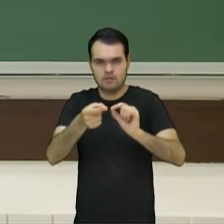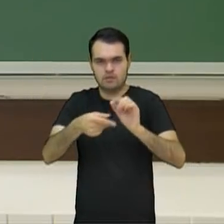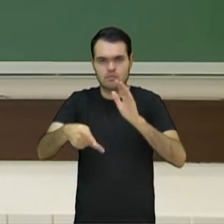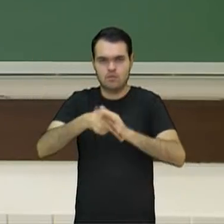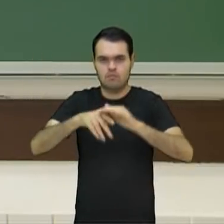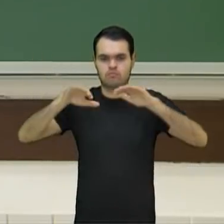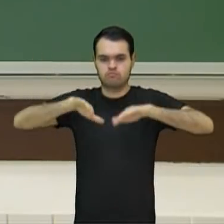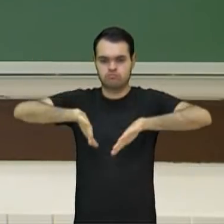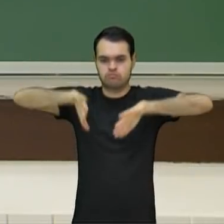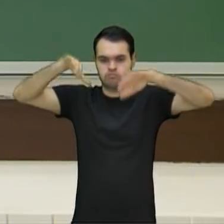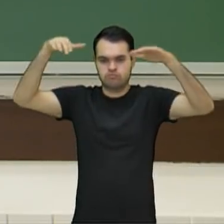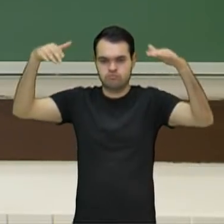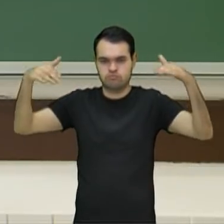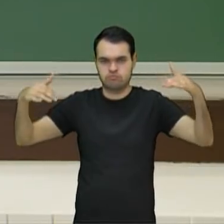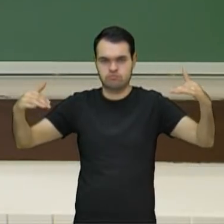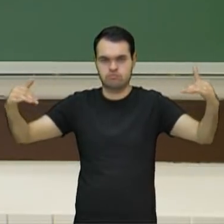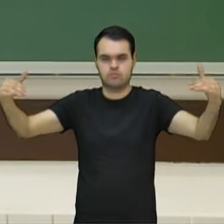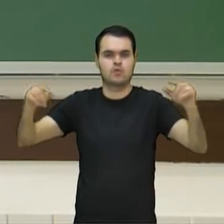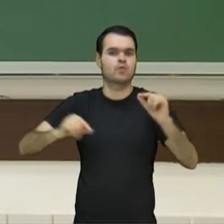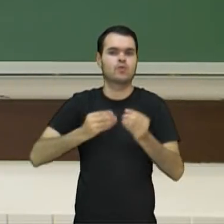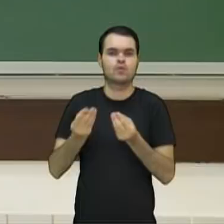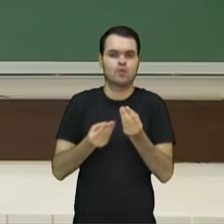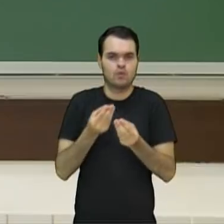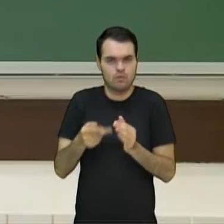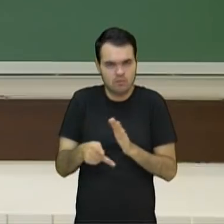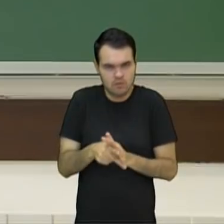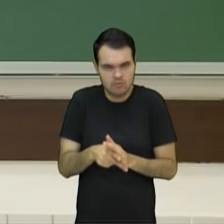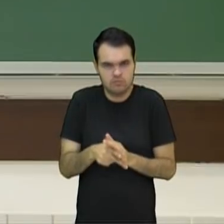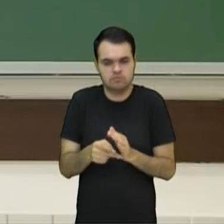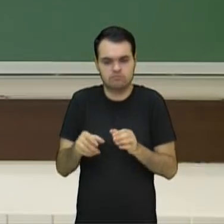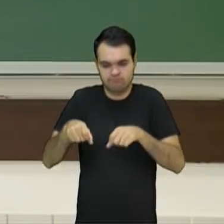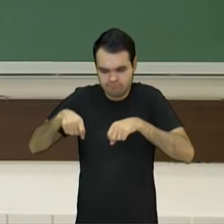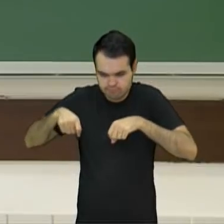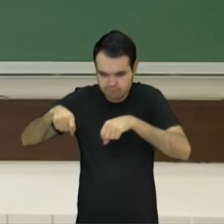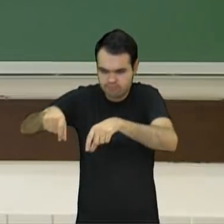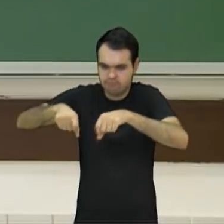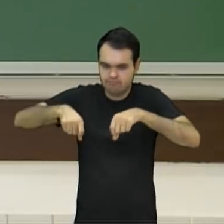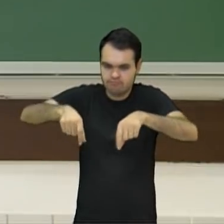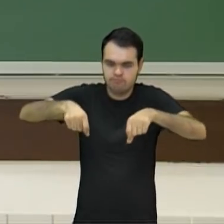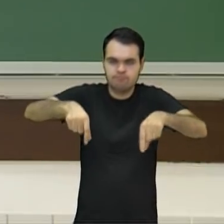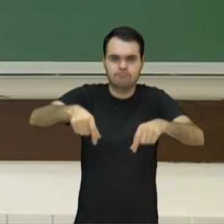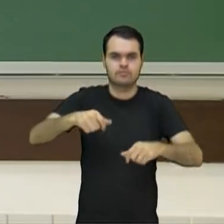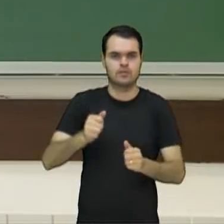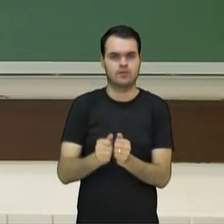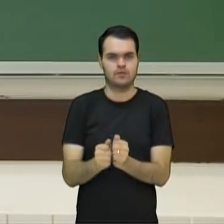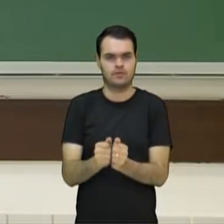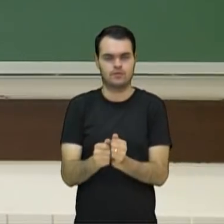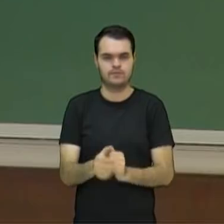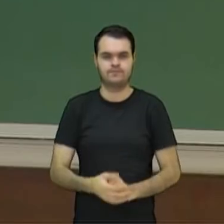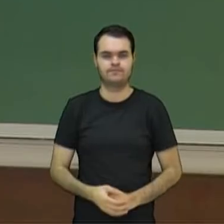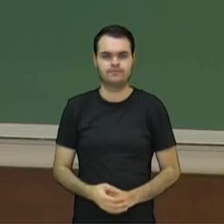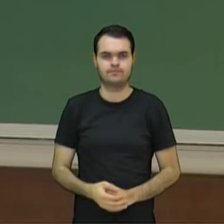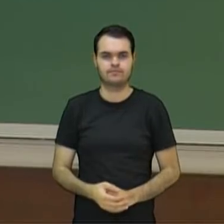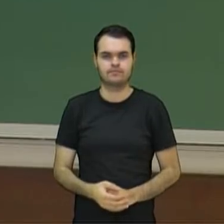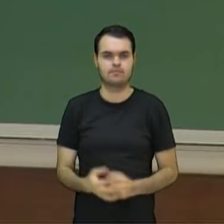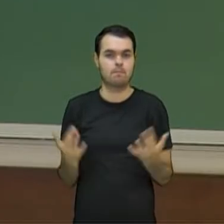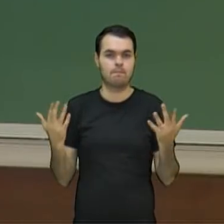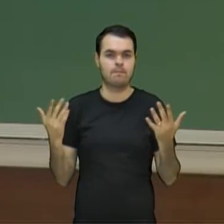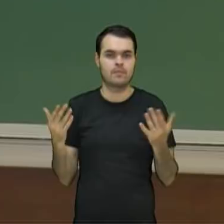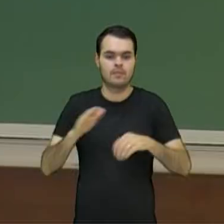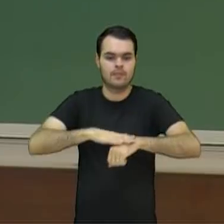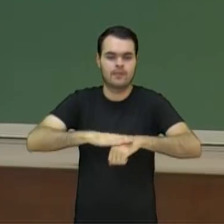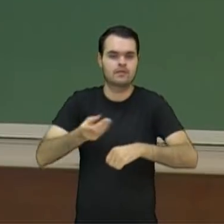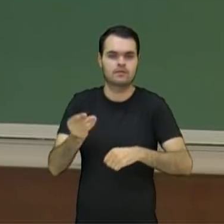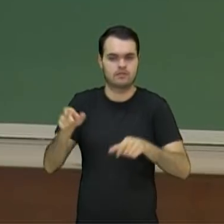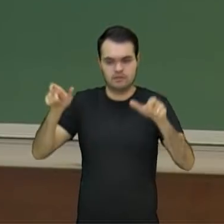terraceamento irrigado, que é para a produção desse arroz. Mão de obra normalmente é abundante,